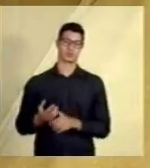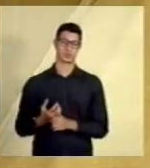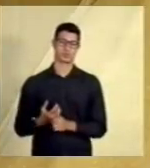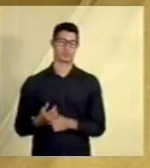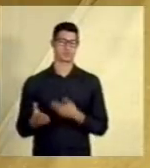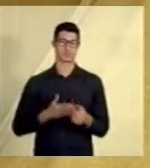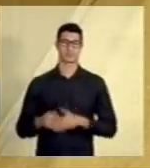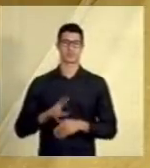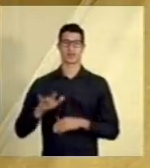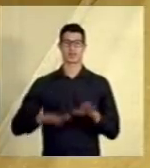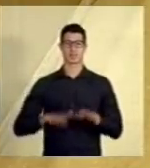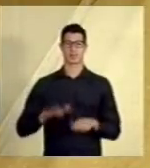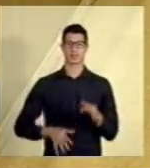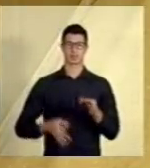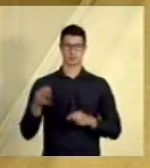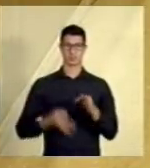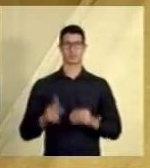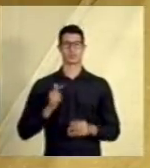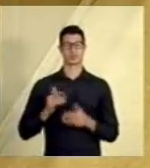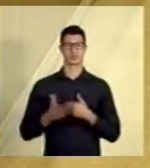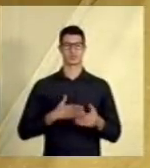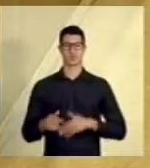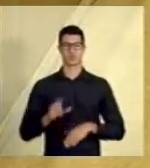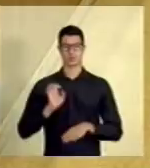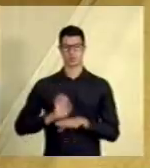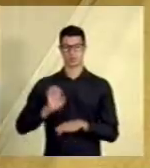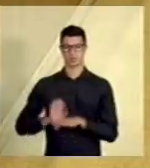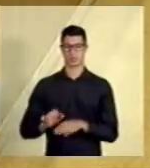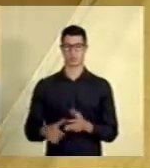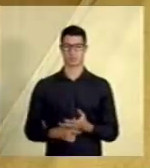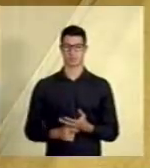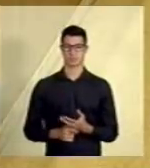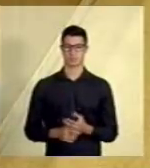importa, isso vai depender da organização judiciária de qualquer Estado.